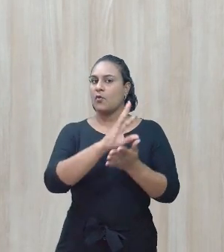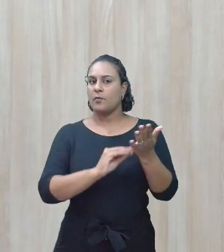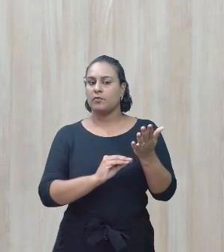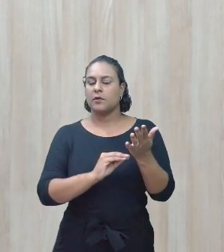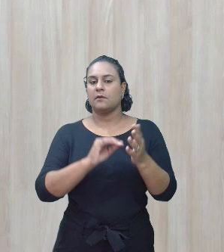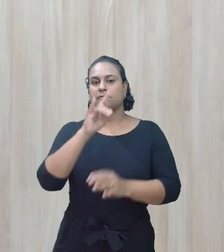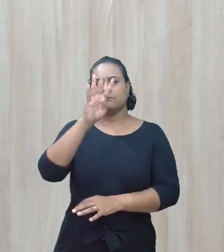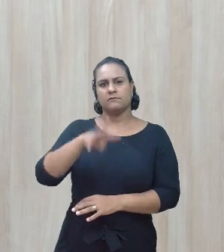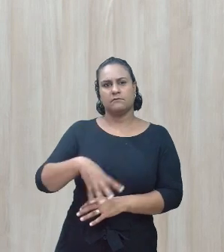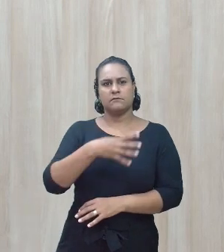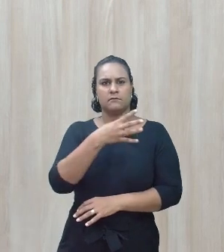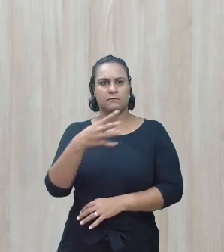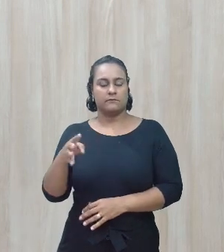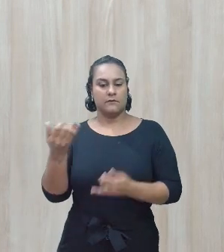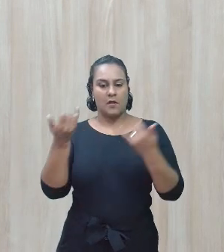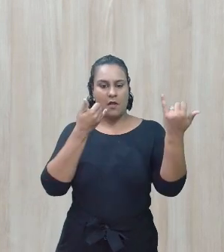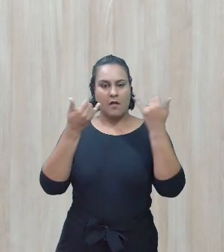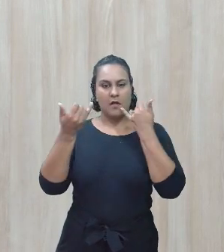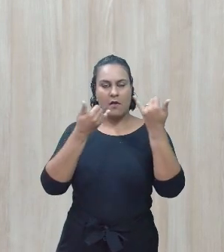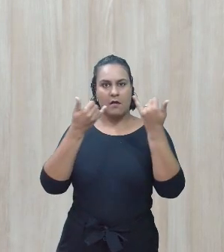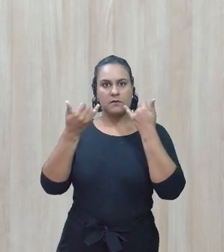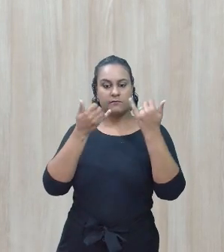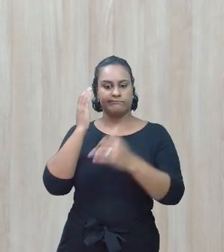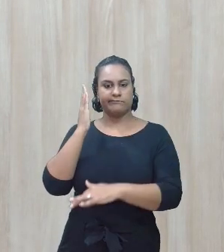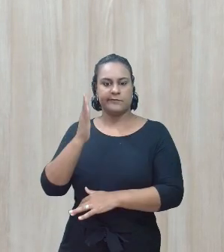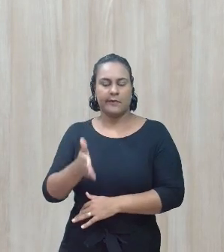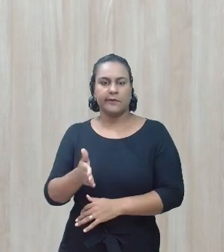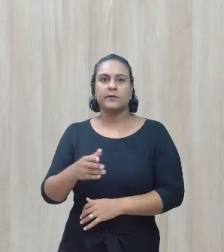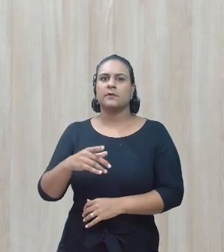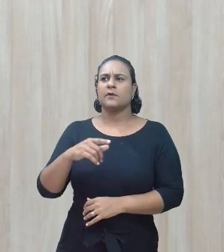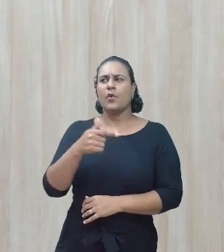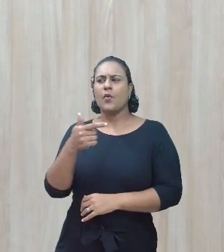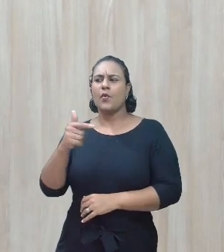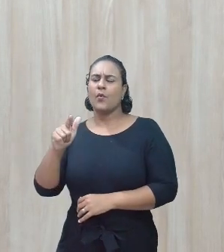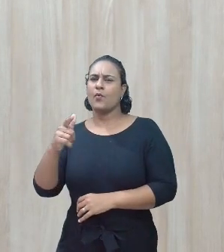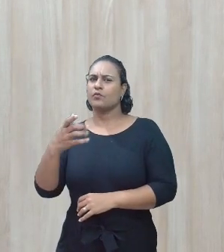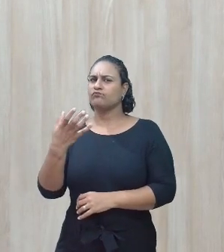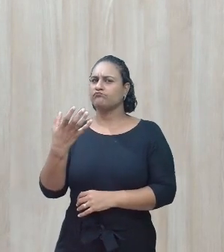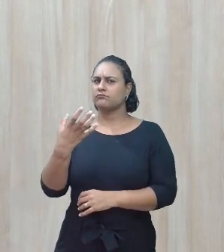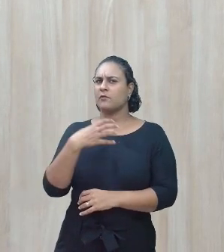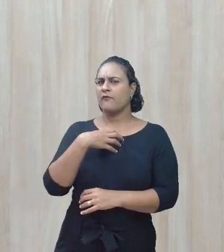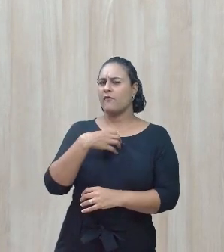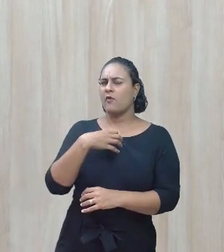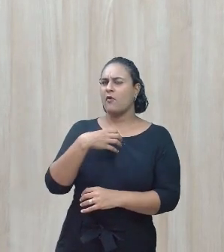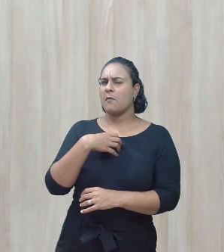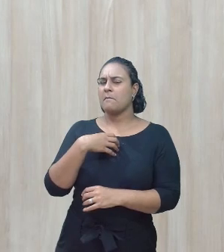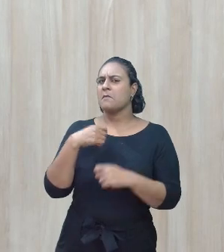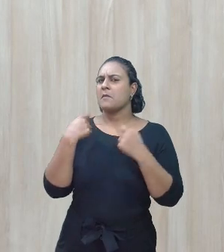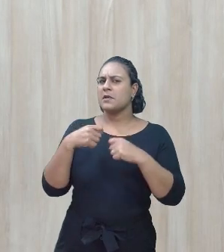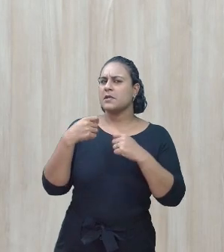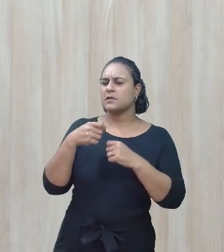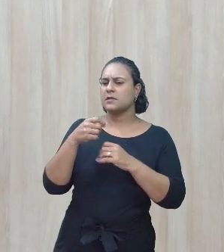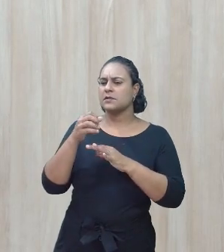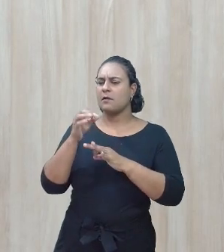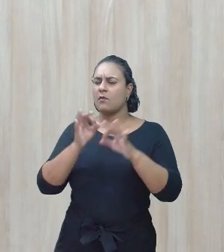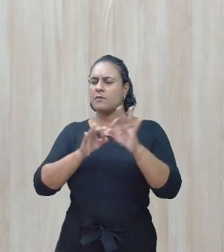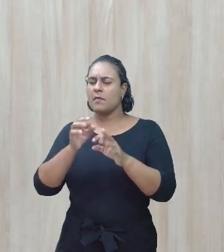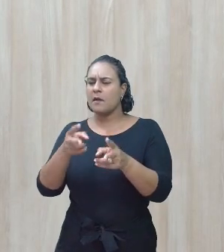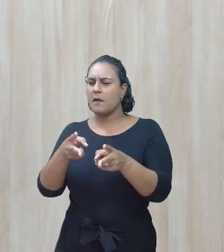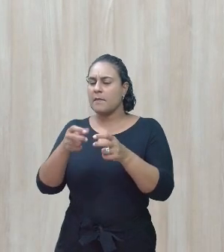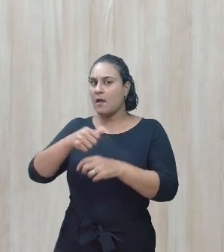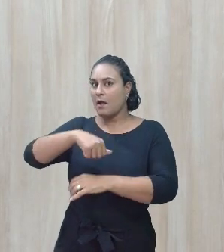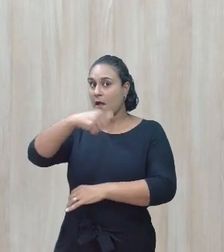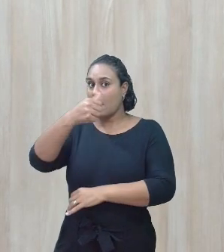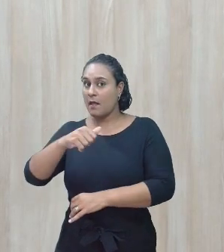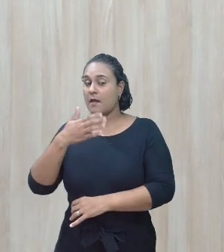mais objetiva. Em outro modelo de tabela, a gente precisa organizar a posição da leitura através da linha e